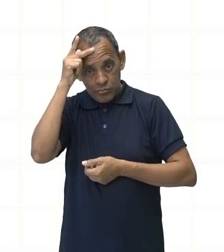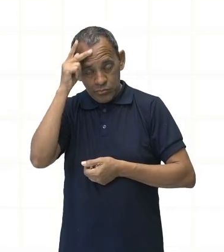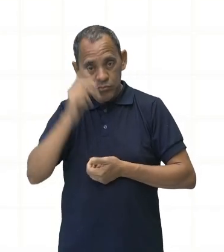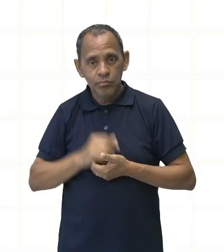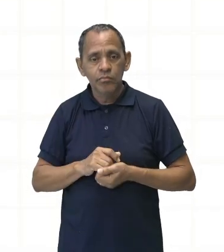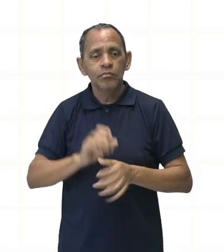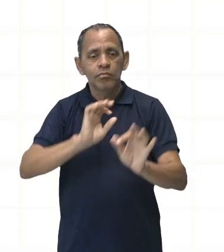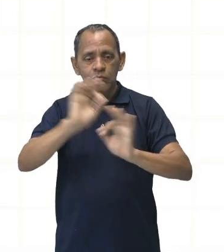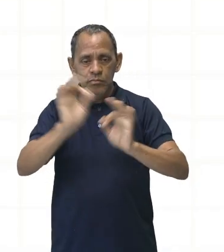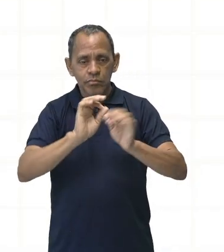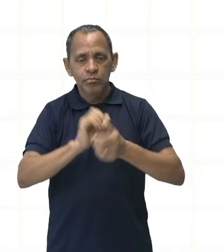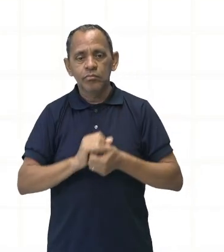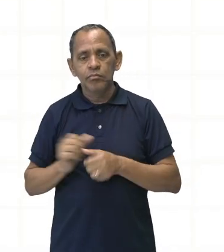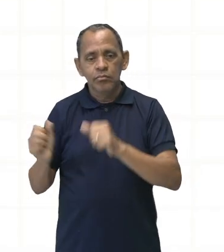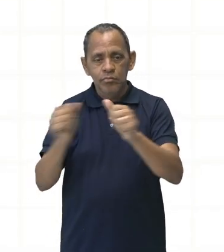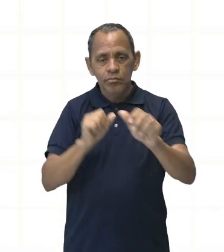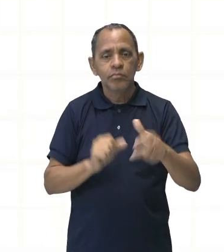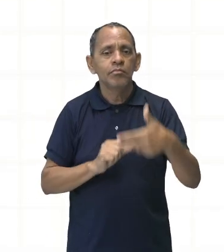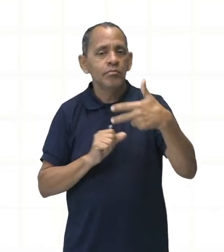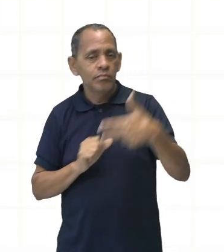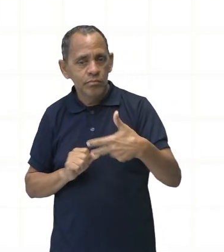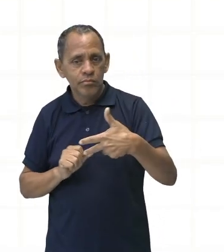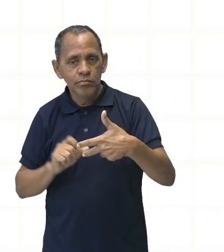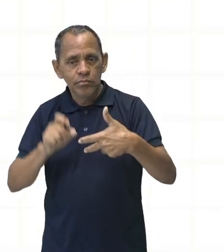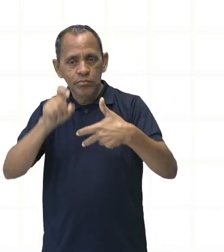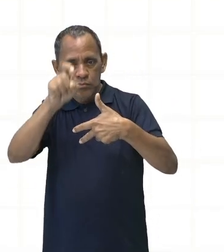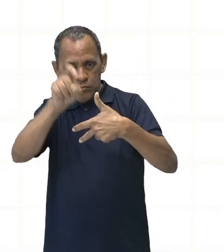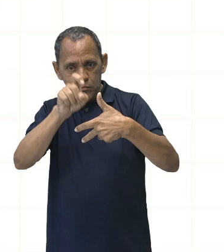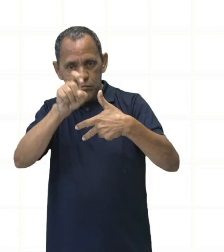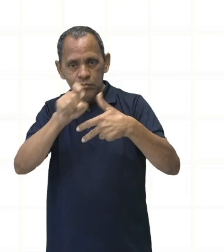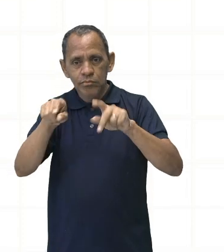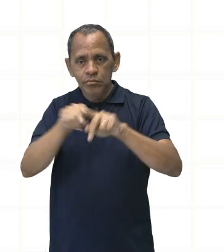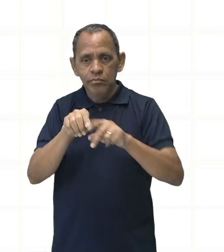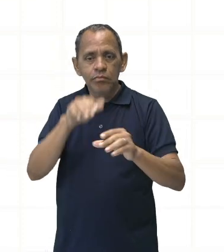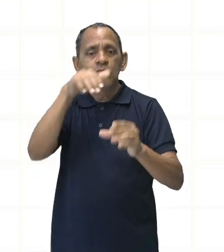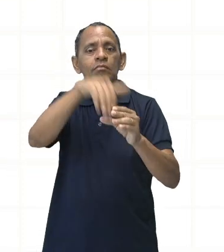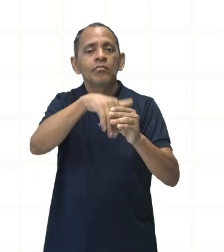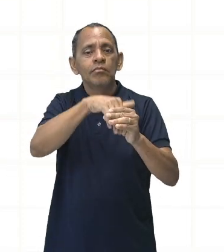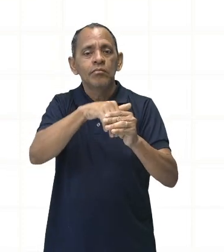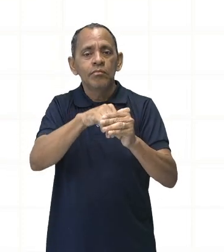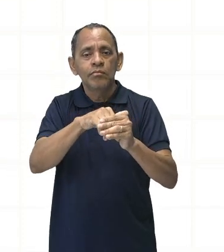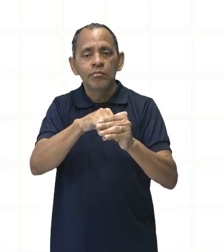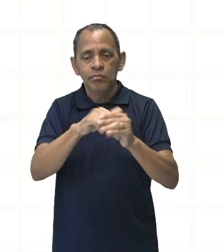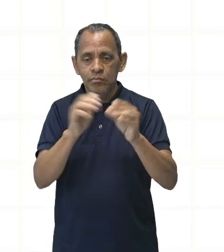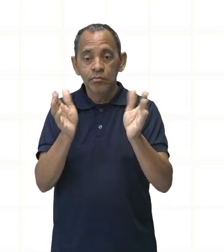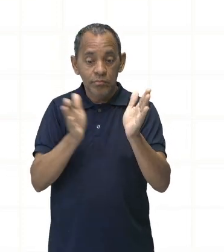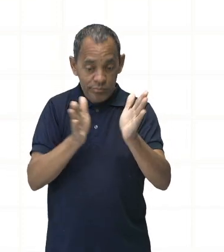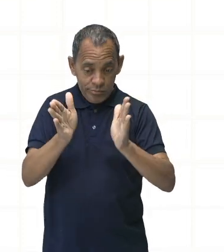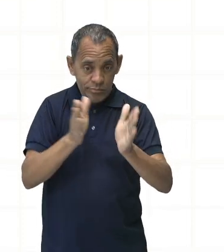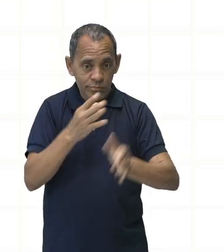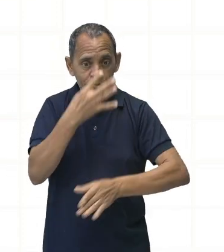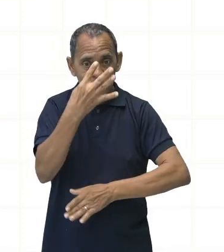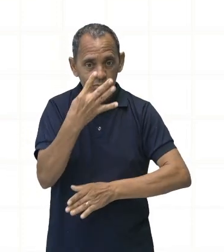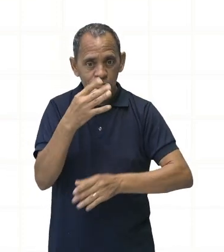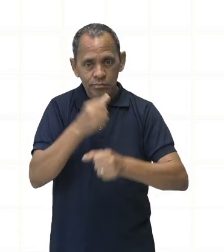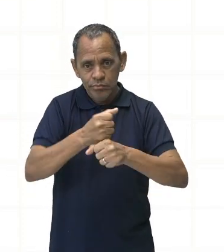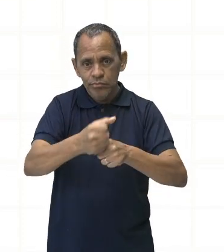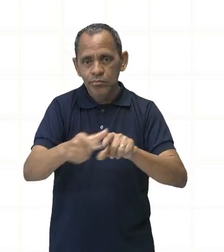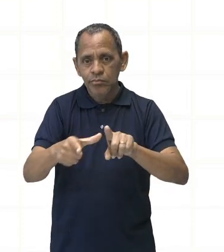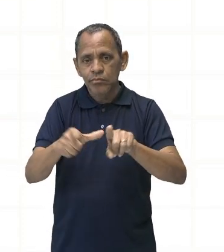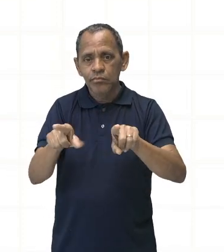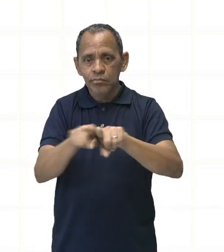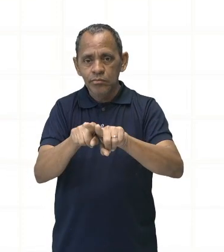poder executivo, e esse presidente ele é eleito por um mandato, certo? De 4 anos. Temos